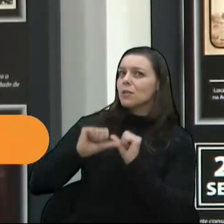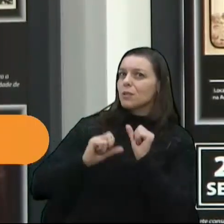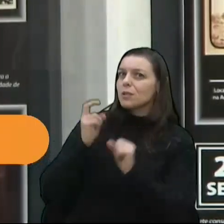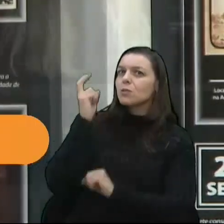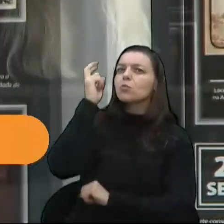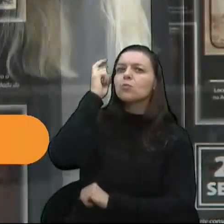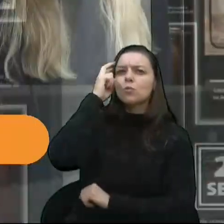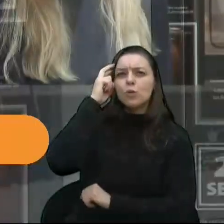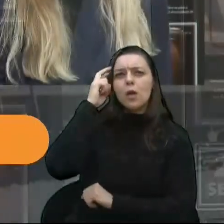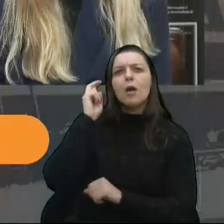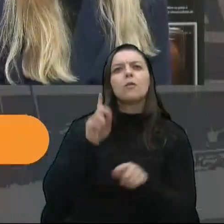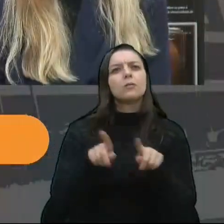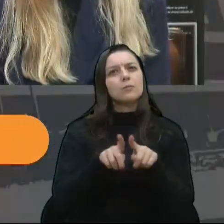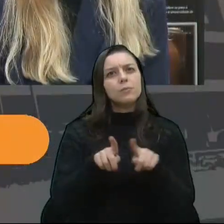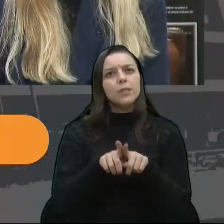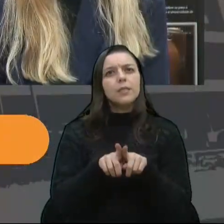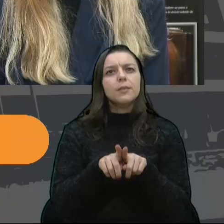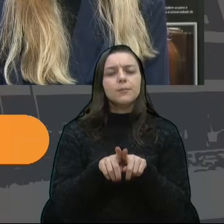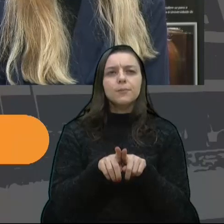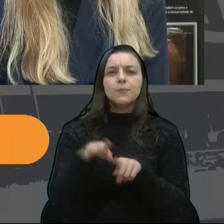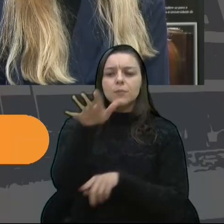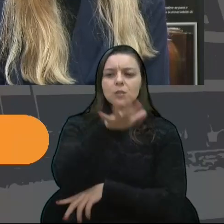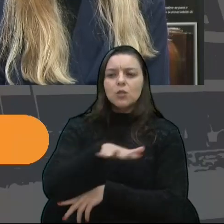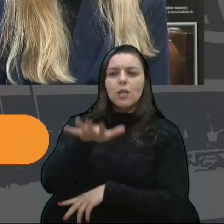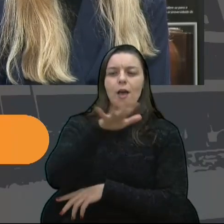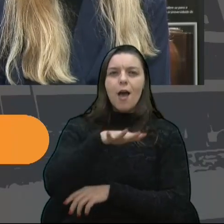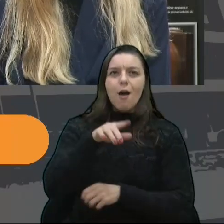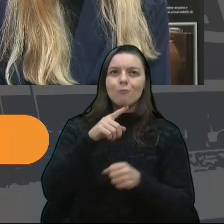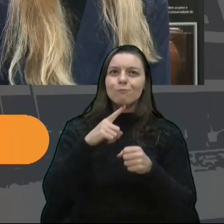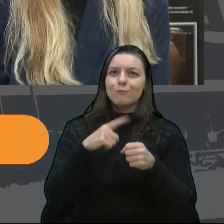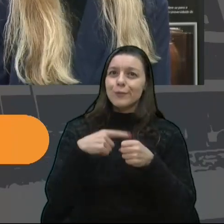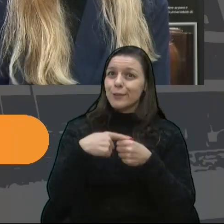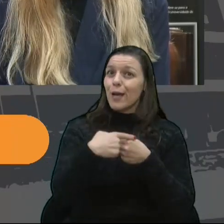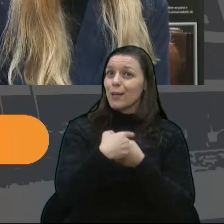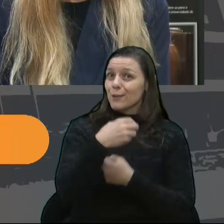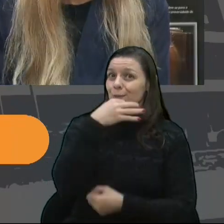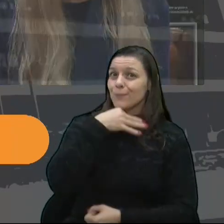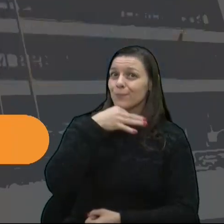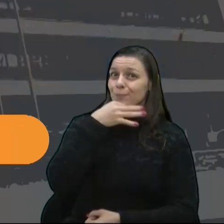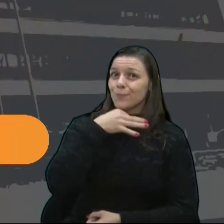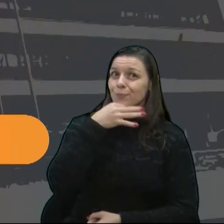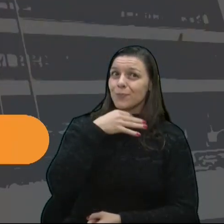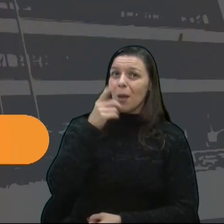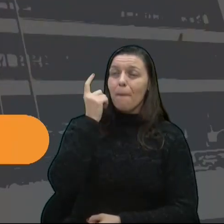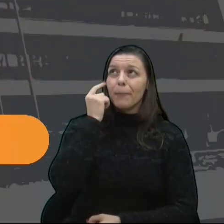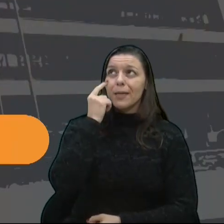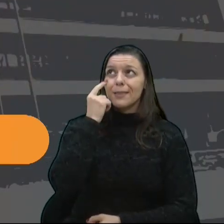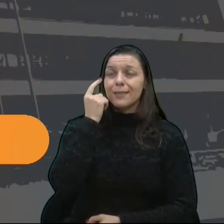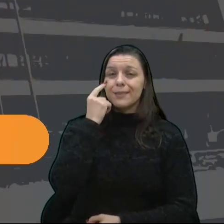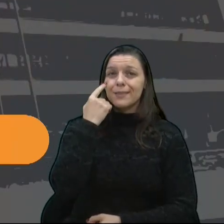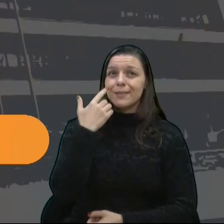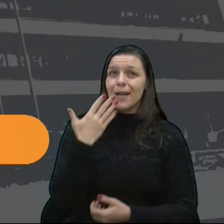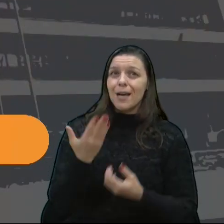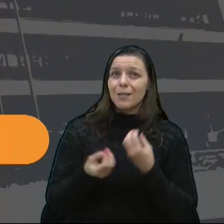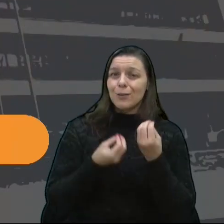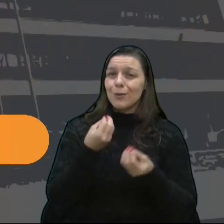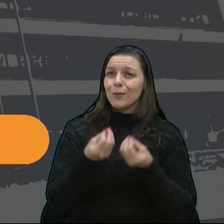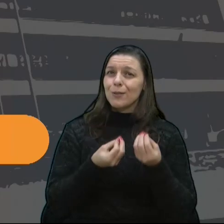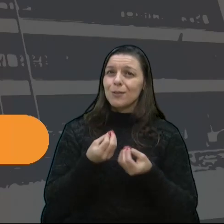É isso aí. É uma mudança cultural. O caxiense é uma casa à parte no mundo, né? A gente bem sabe. A gente atua aqui, a gente conhece